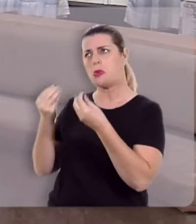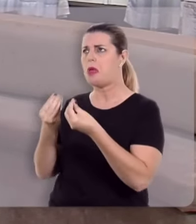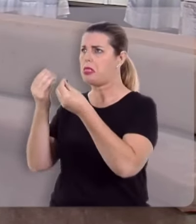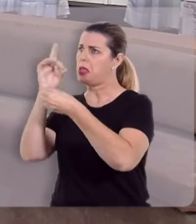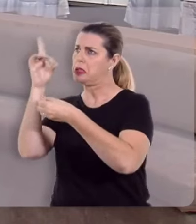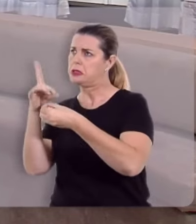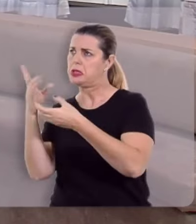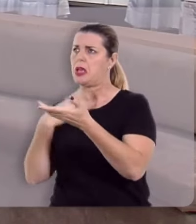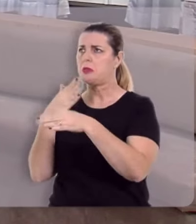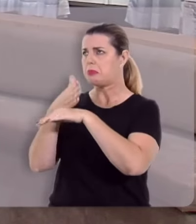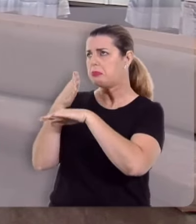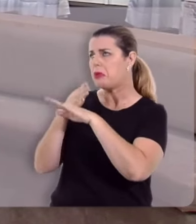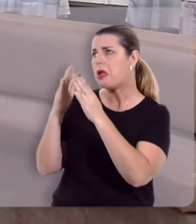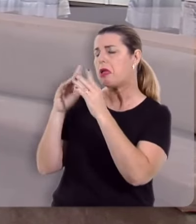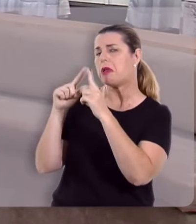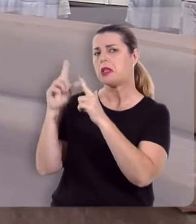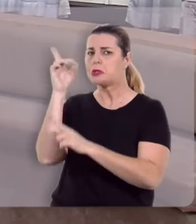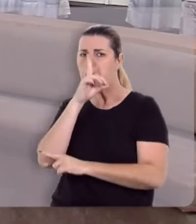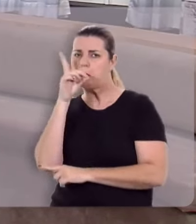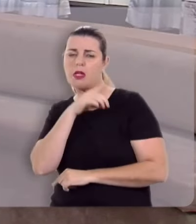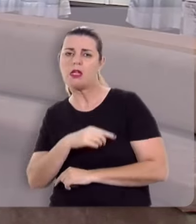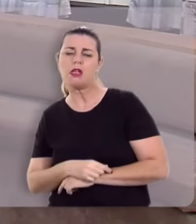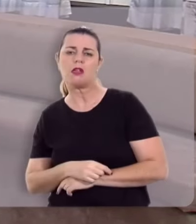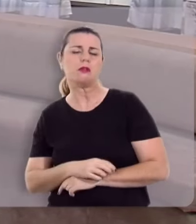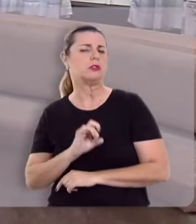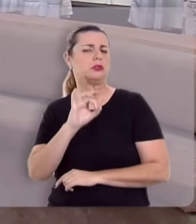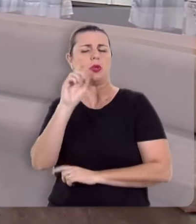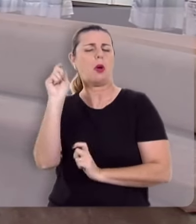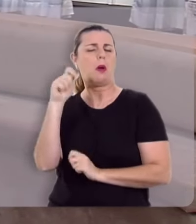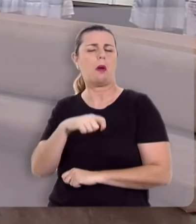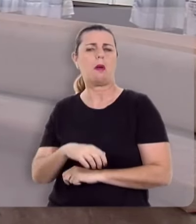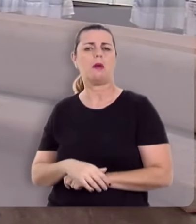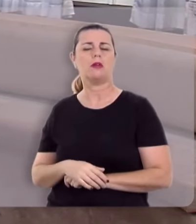o dízimo, frequentando a igreja, que isso é suficiente.